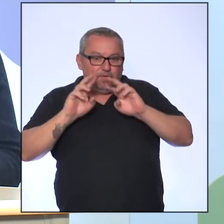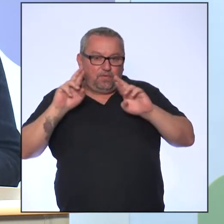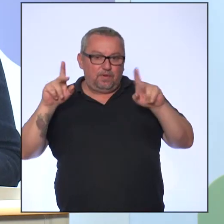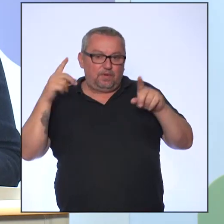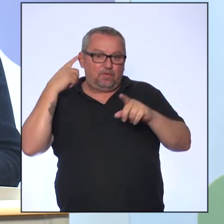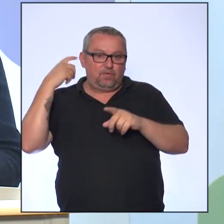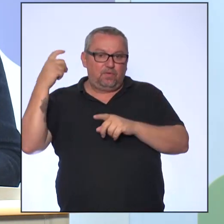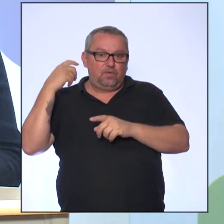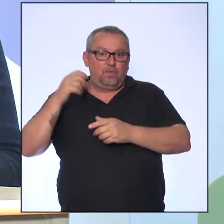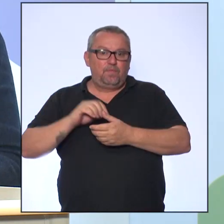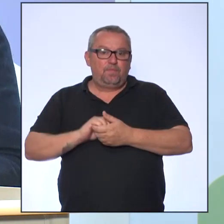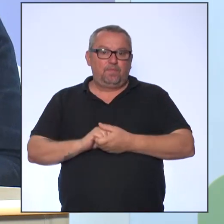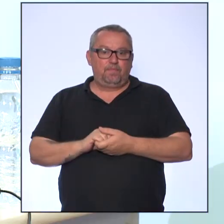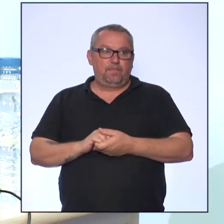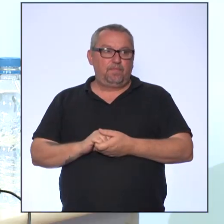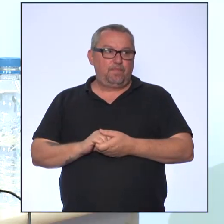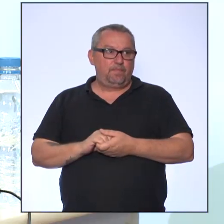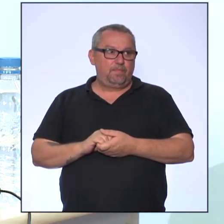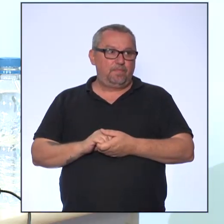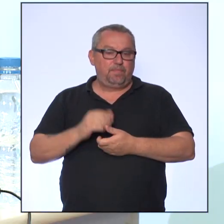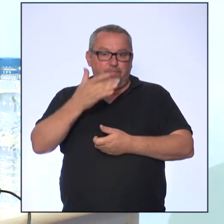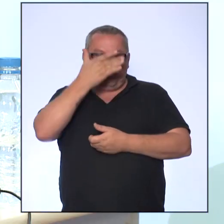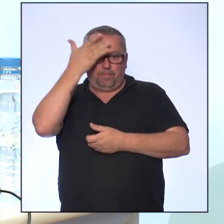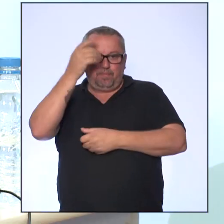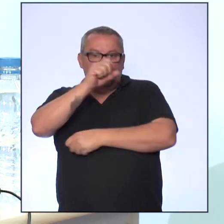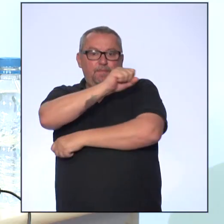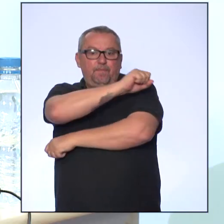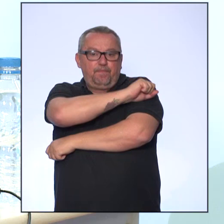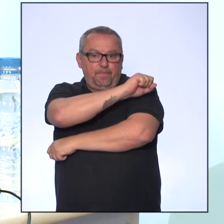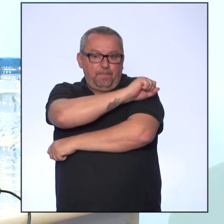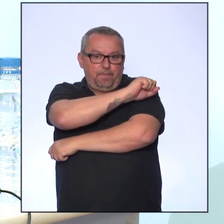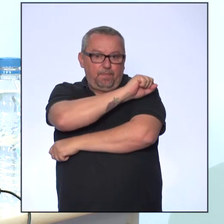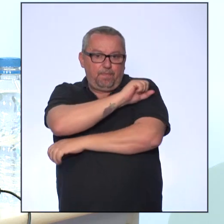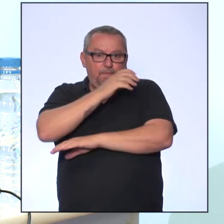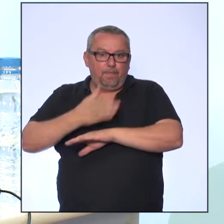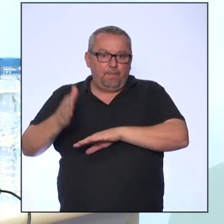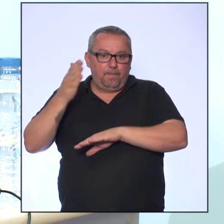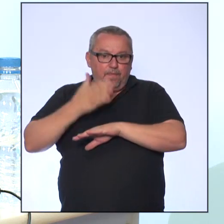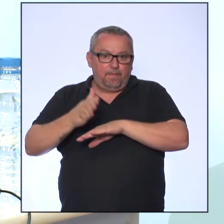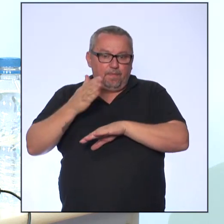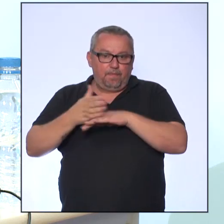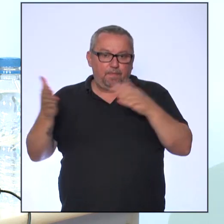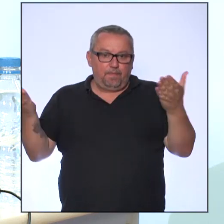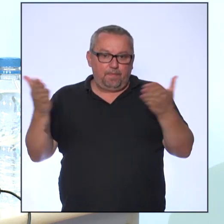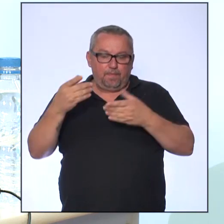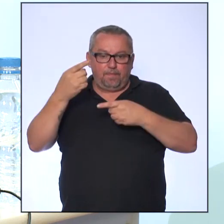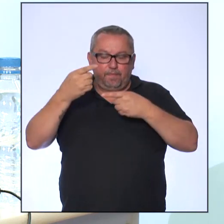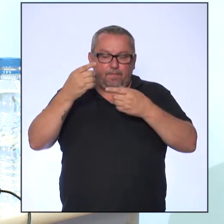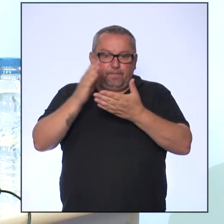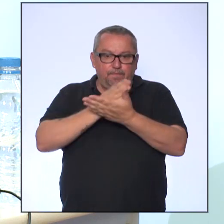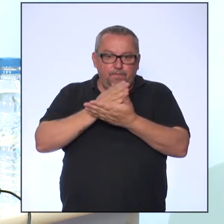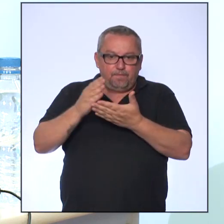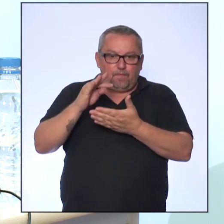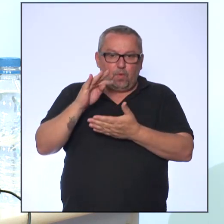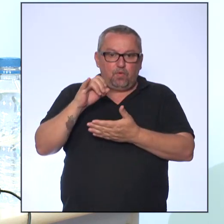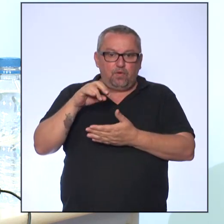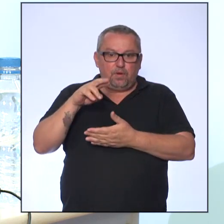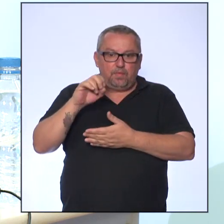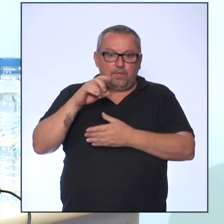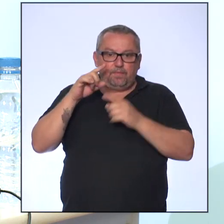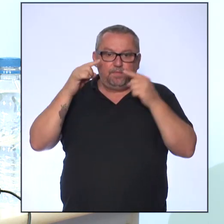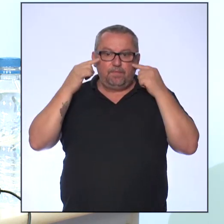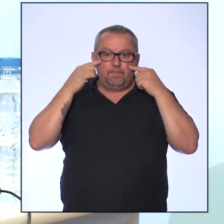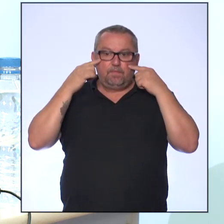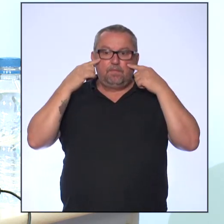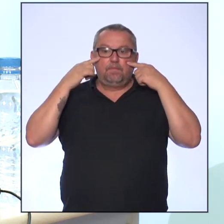som. Bom, pessoal do oitavo ano, uma ótima atividade para a gente distinguir o timbre é dentro de casa mesmo. A gente fecha os